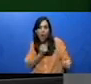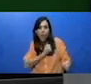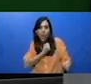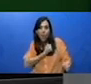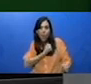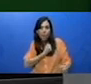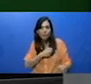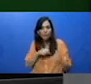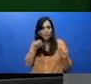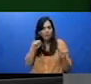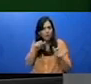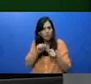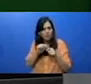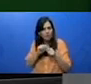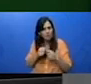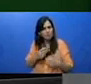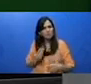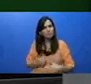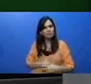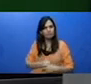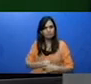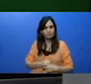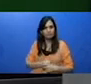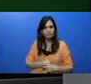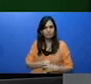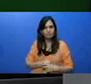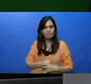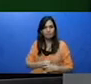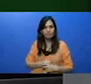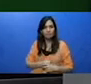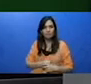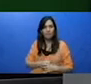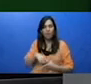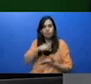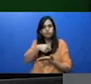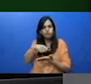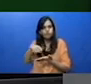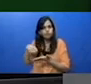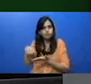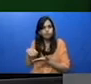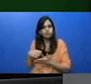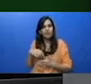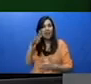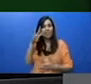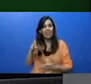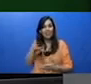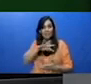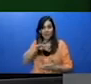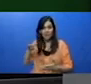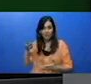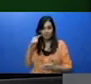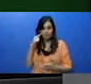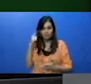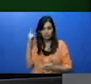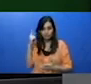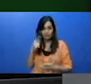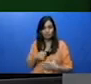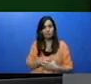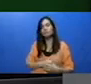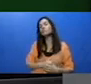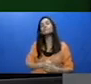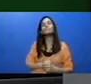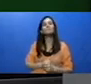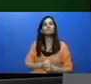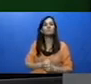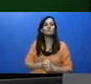poderá formar com os algarismos virados? Registre esses números na tabela. Então, olha aqui. Com